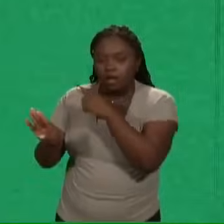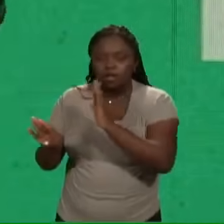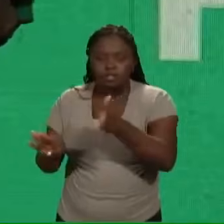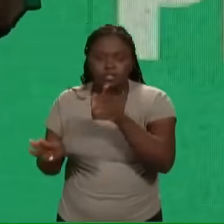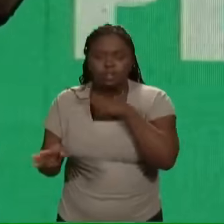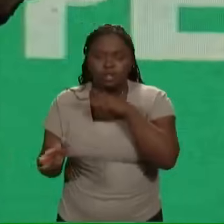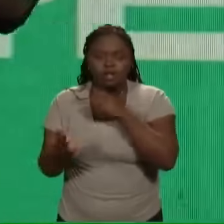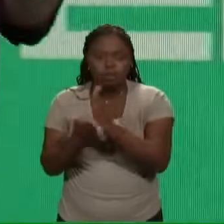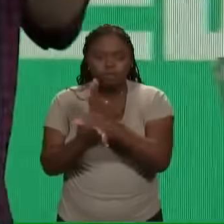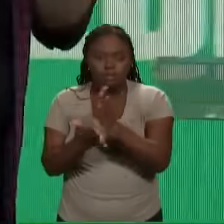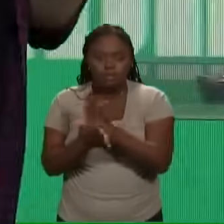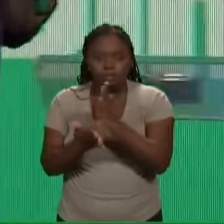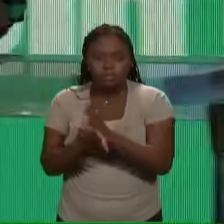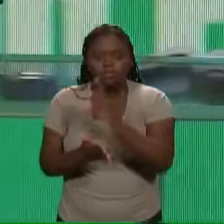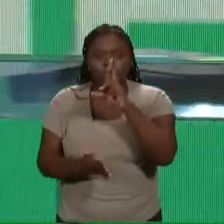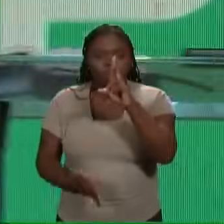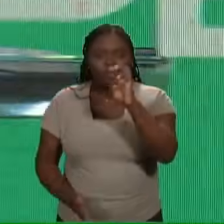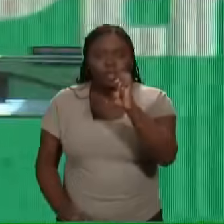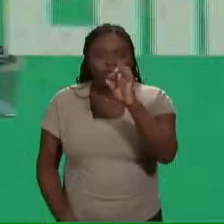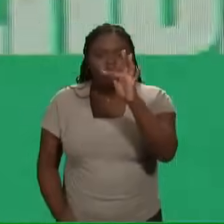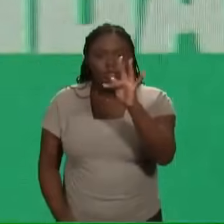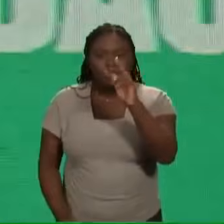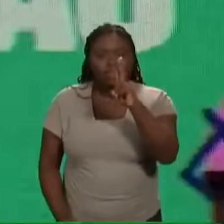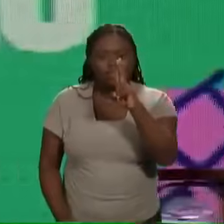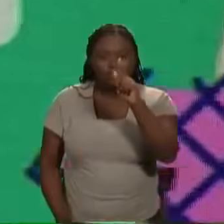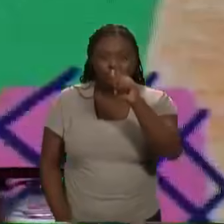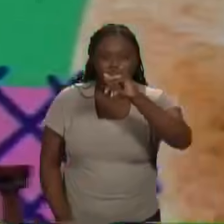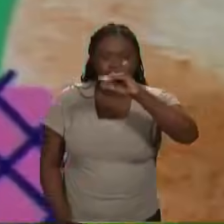que você pode adquirir lá também na loja do Lucinho.